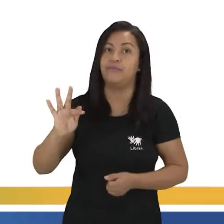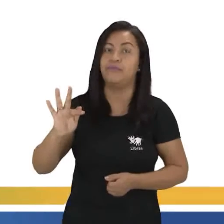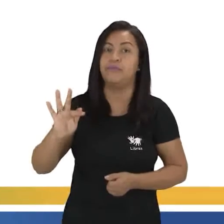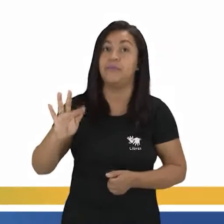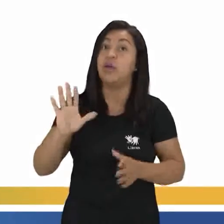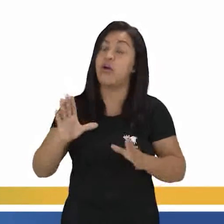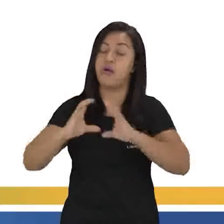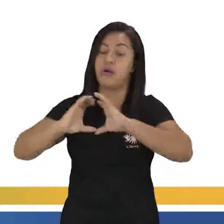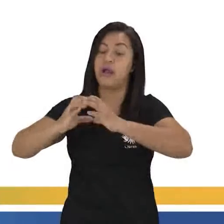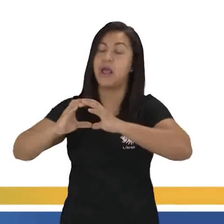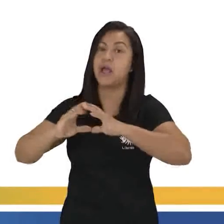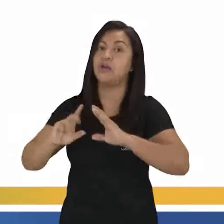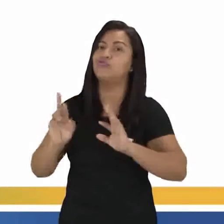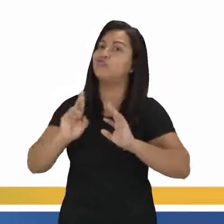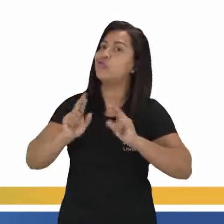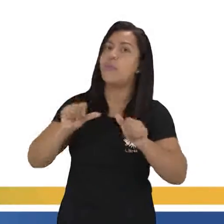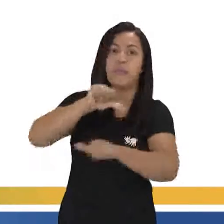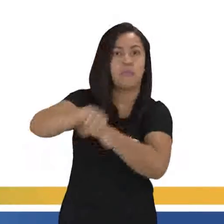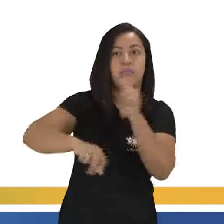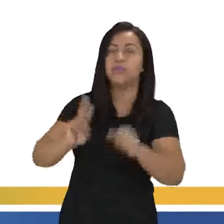massa da bola é a mesma. É